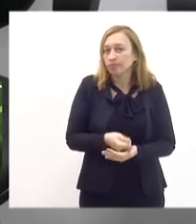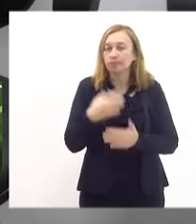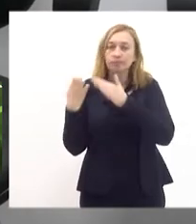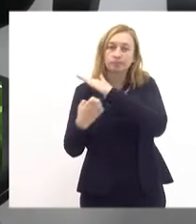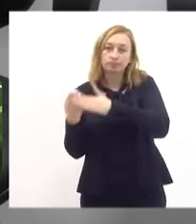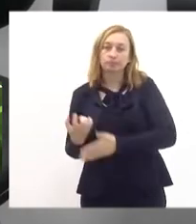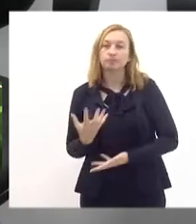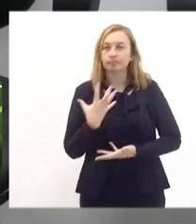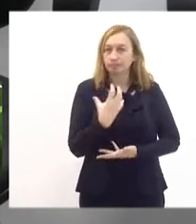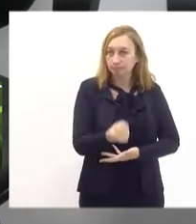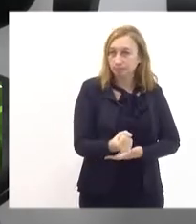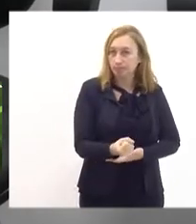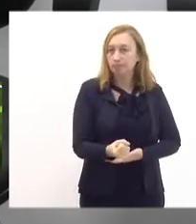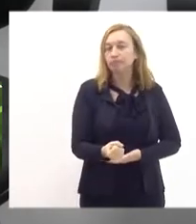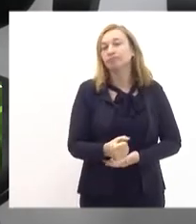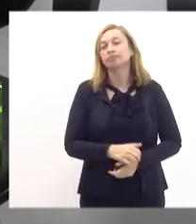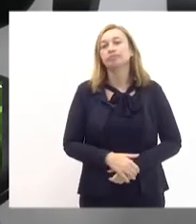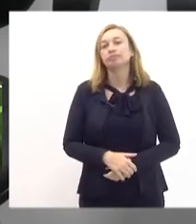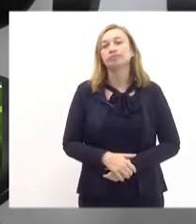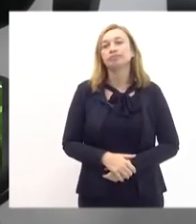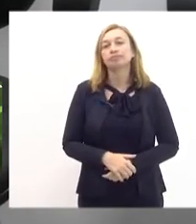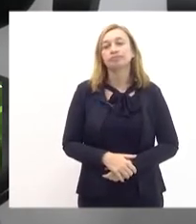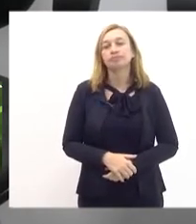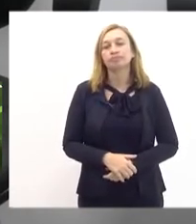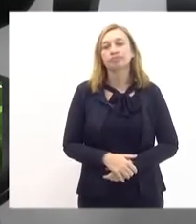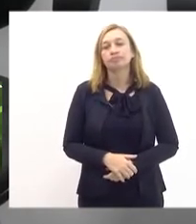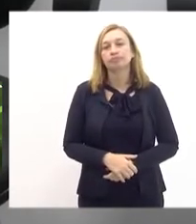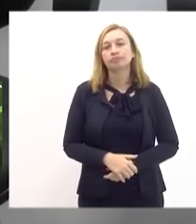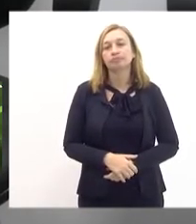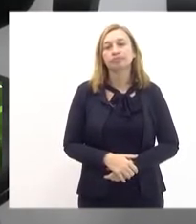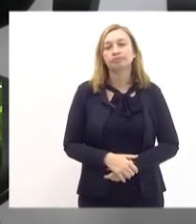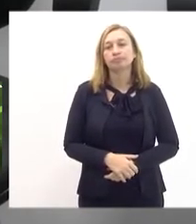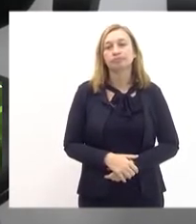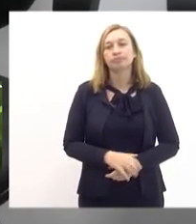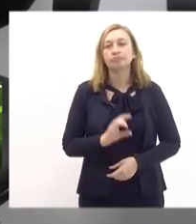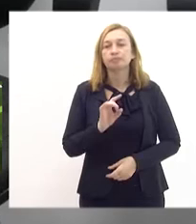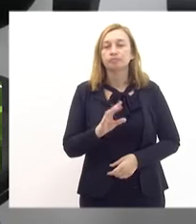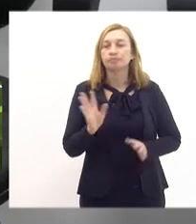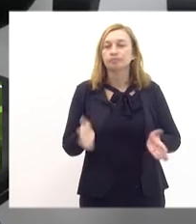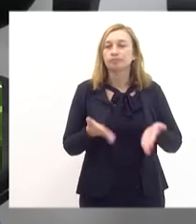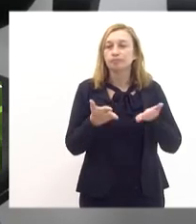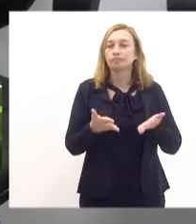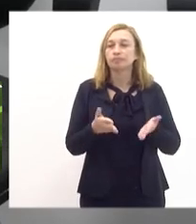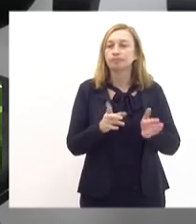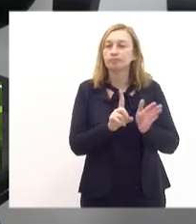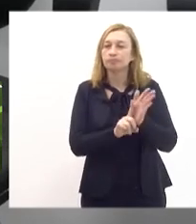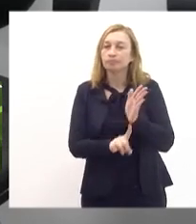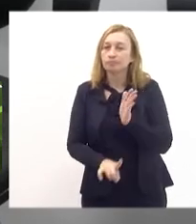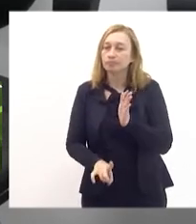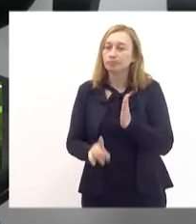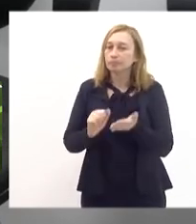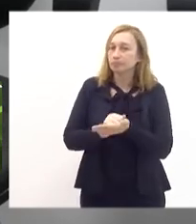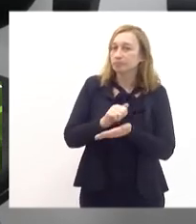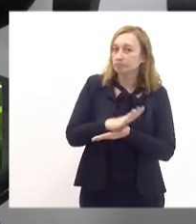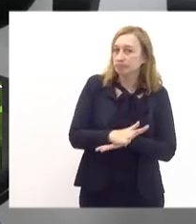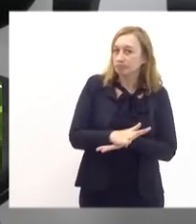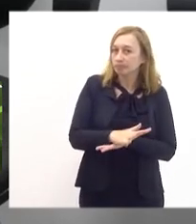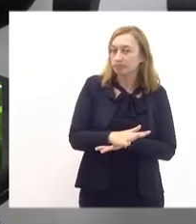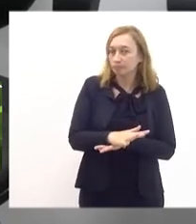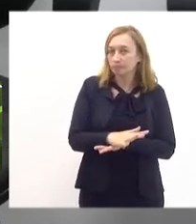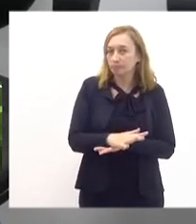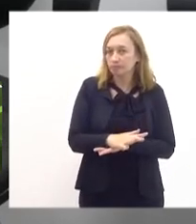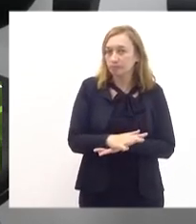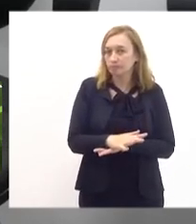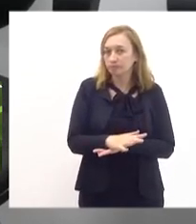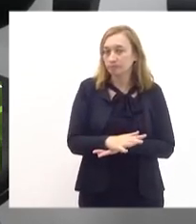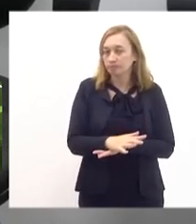adotem esses mecanismos. Ele serve apenas como incentivo para a diminuição de uma multa, de uma sanção, depois